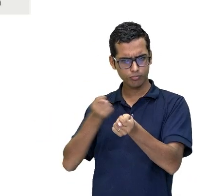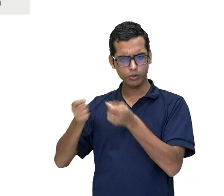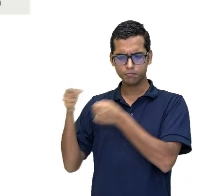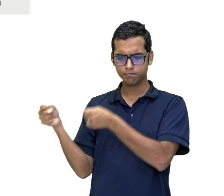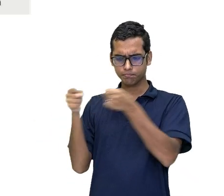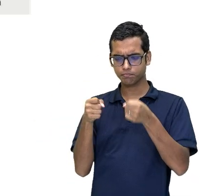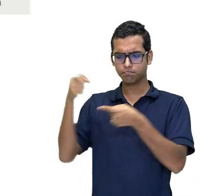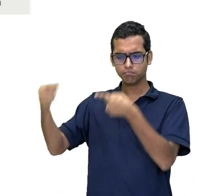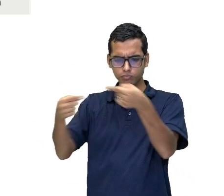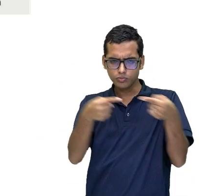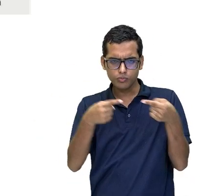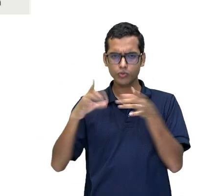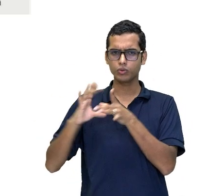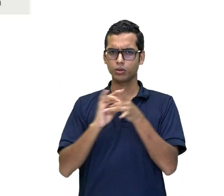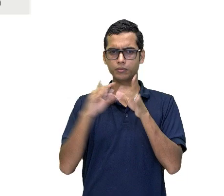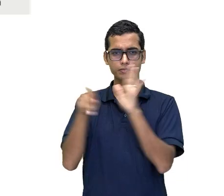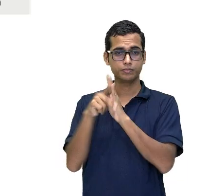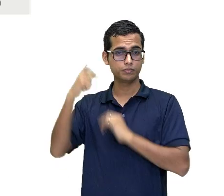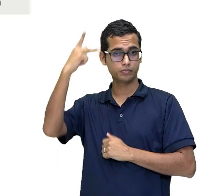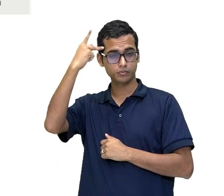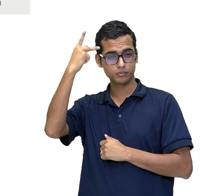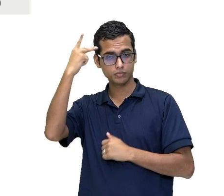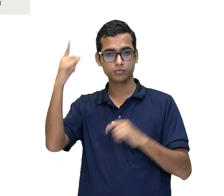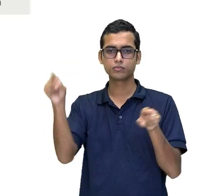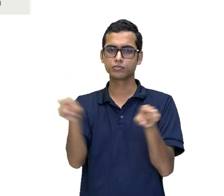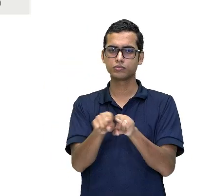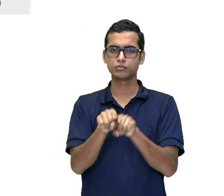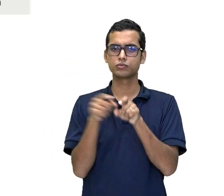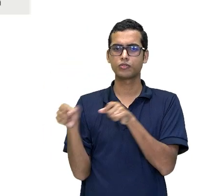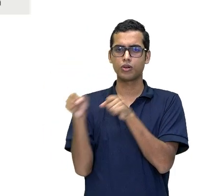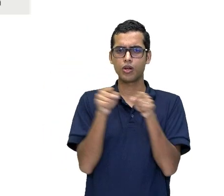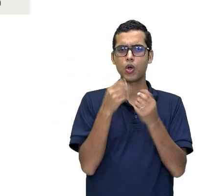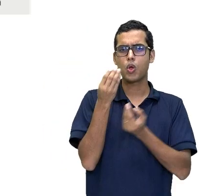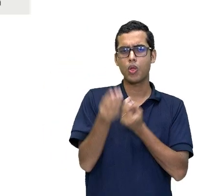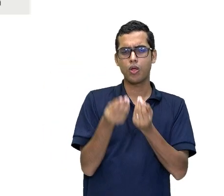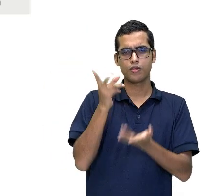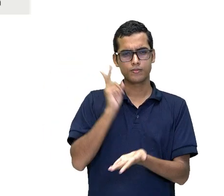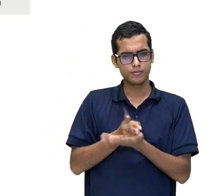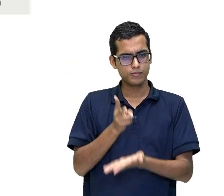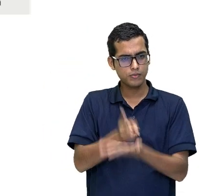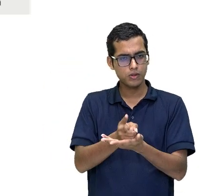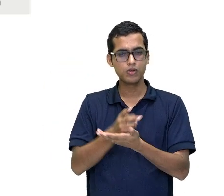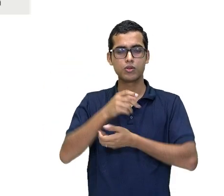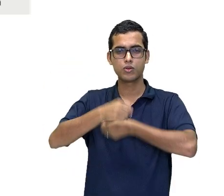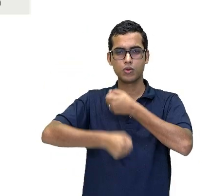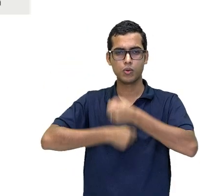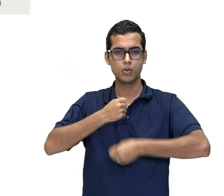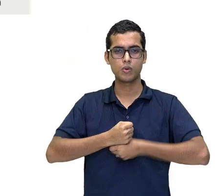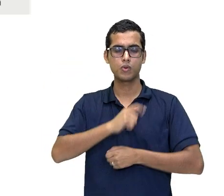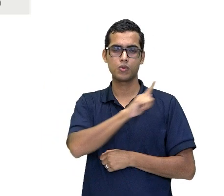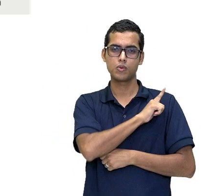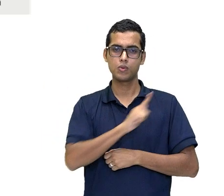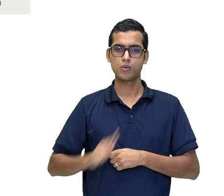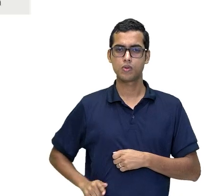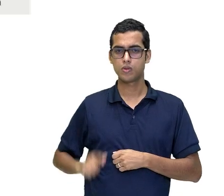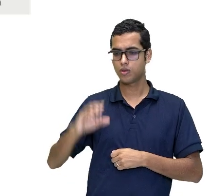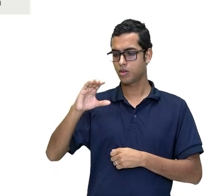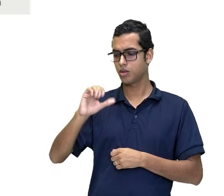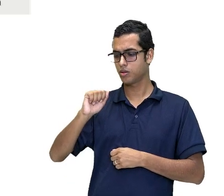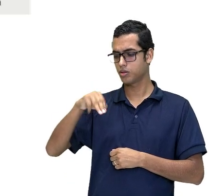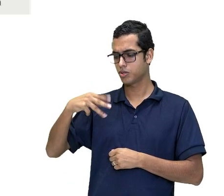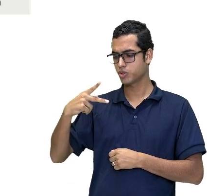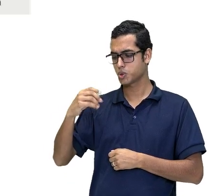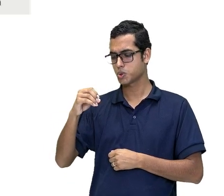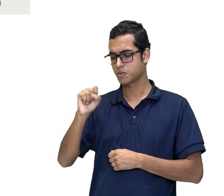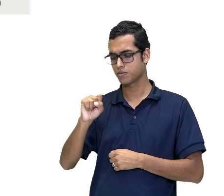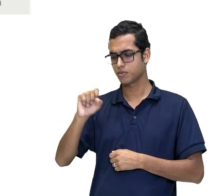política ali em São Paulo, passou a exercer o poder de maneira efetiva a partir do governo de Campos Salles. Esse